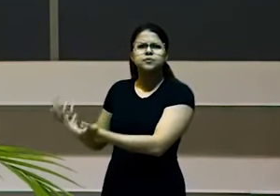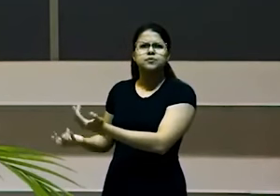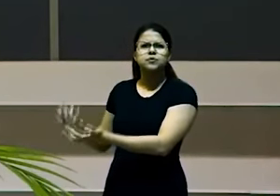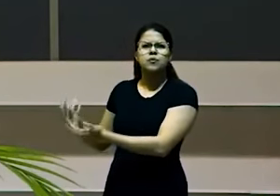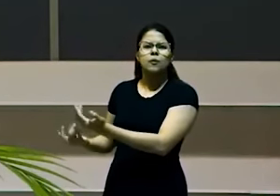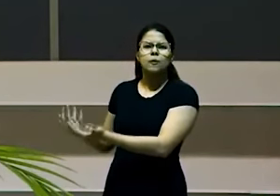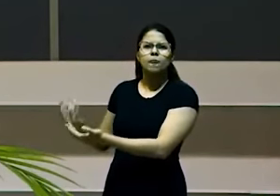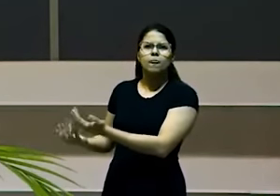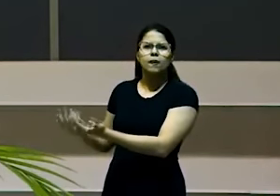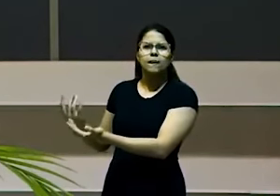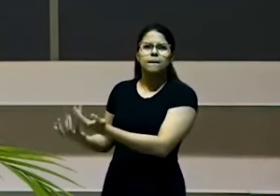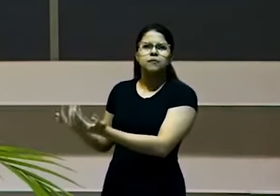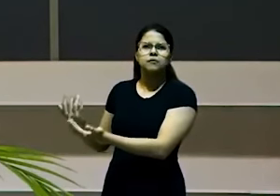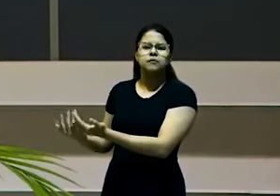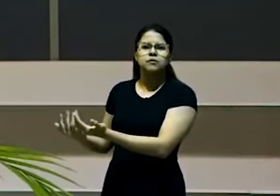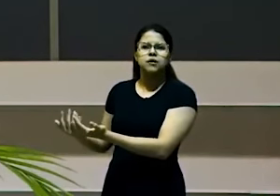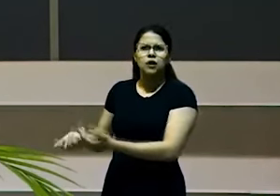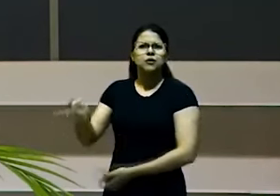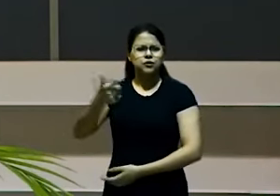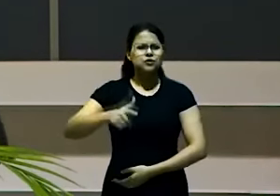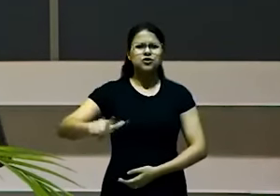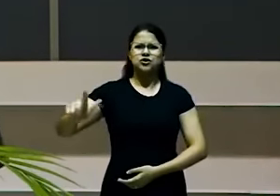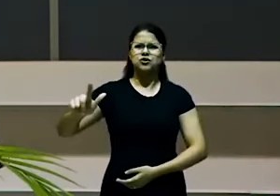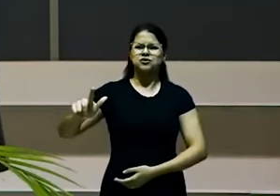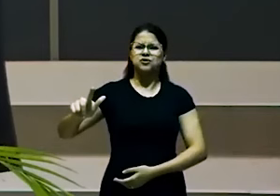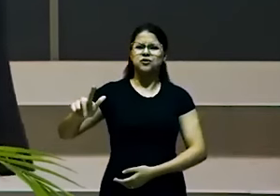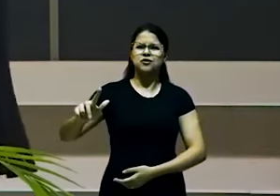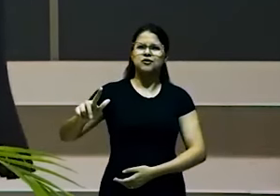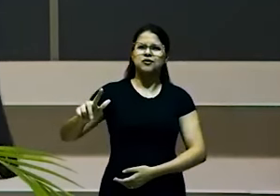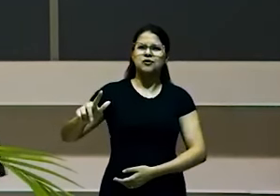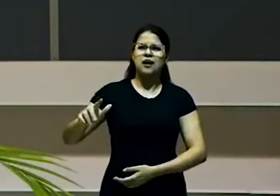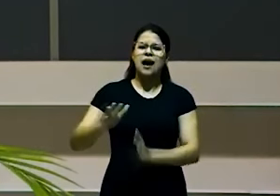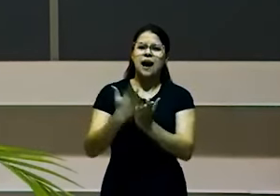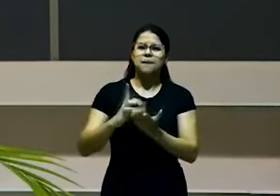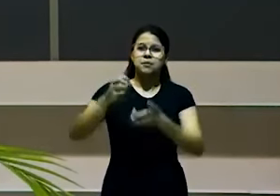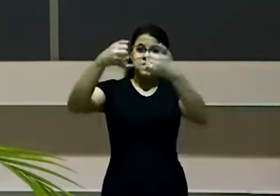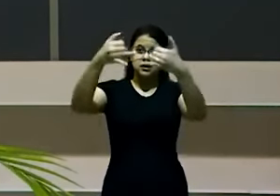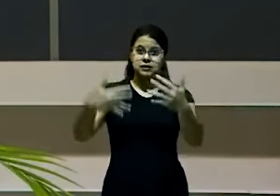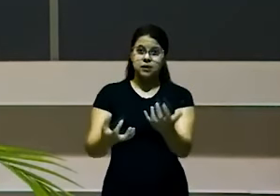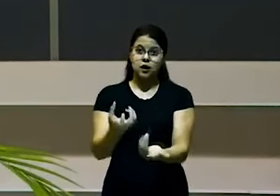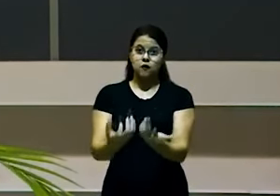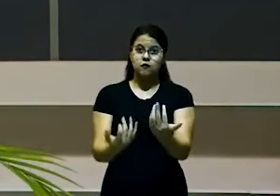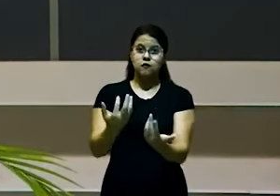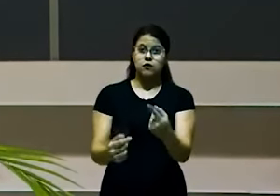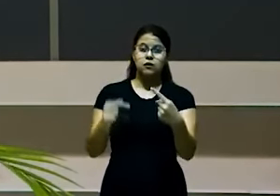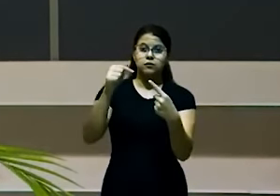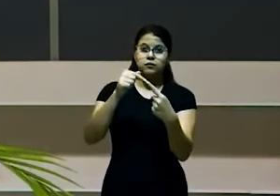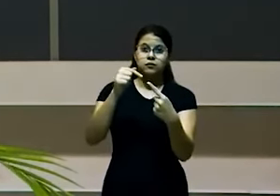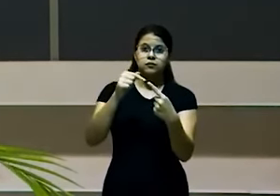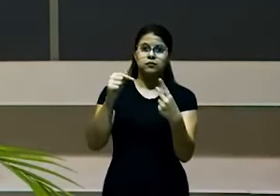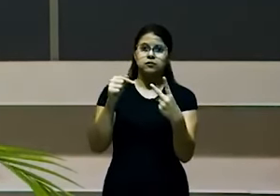fogueira é a segunda vez que a Bíblia fala de fogueira A primeira foi quando ele